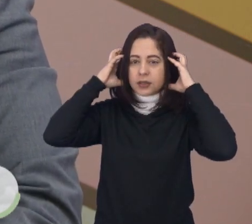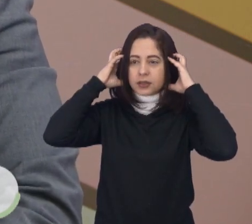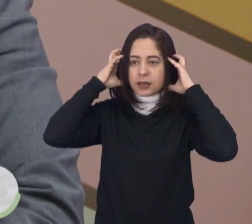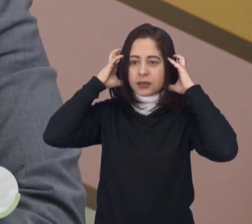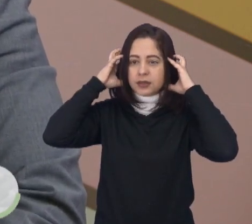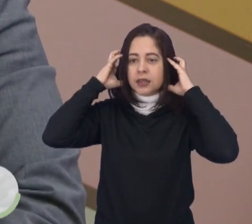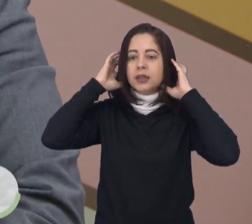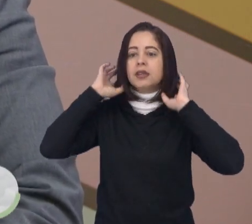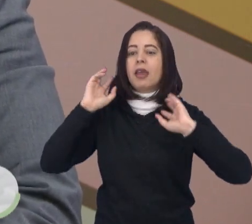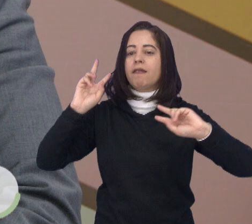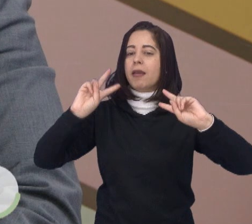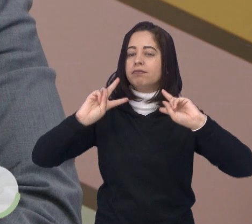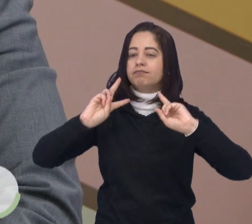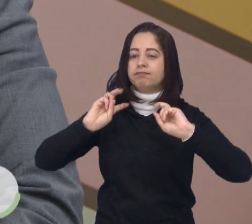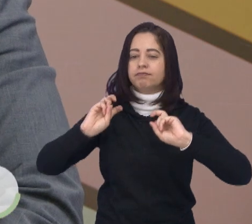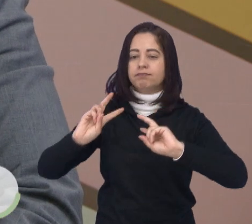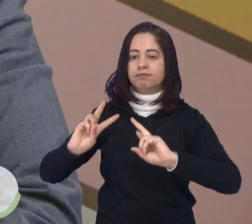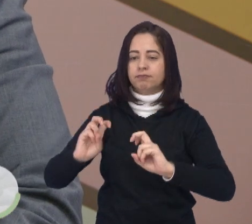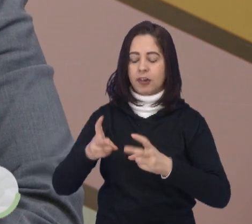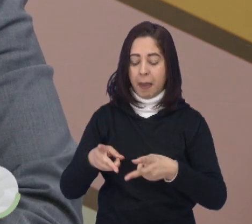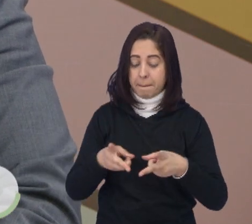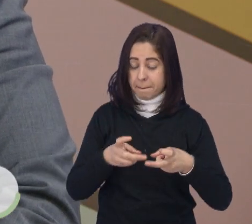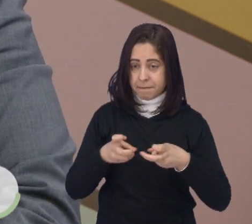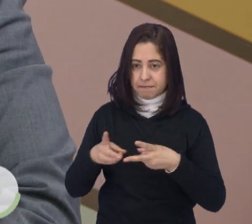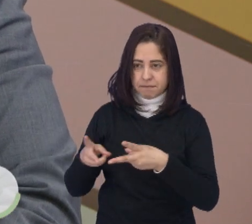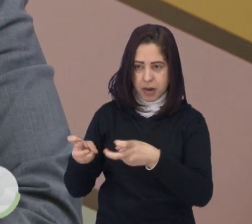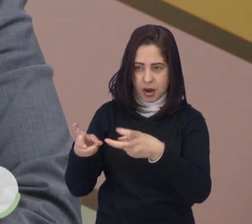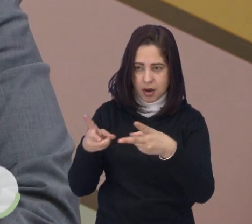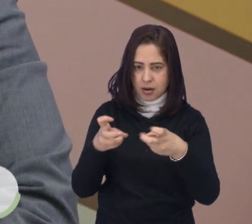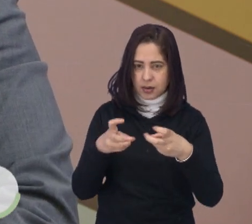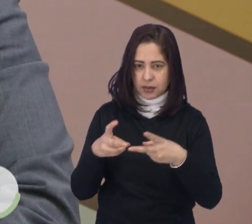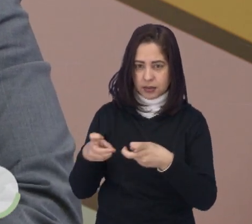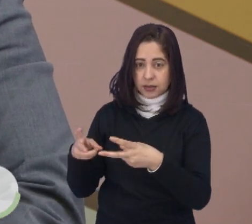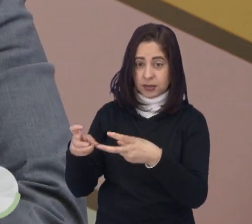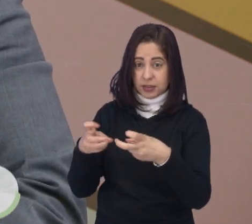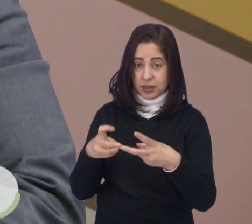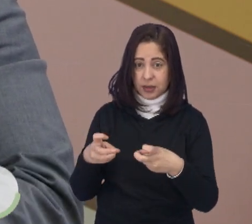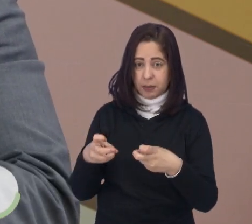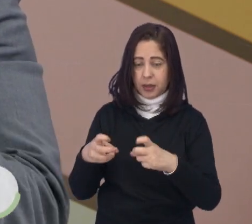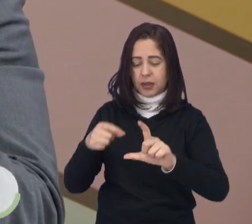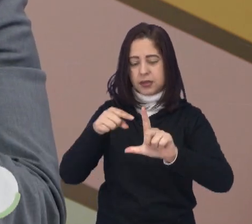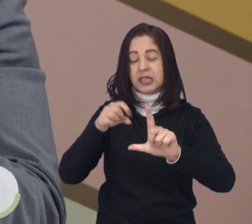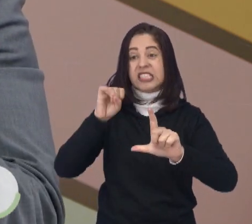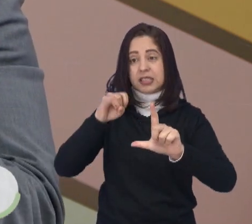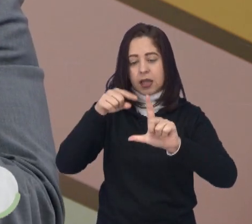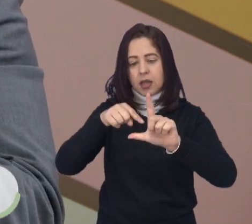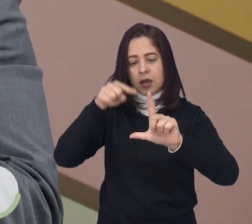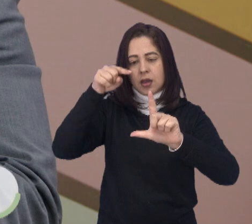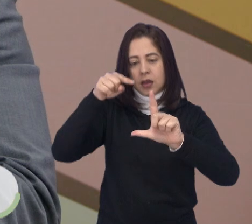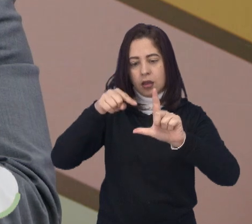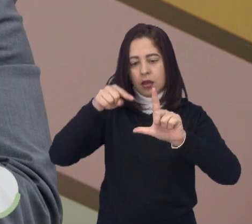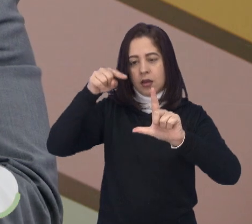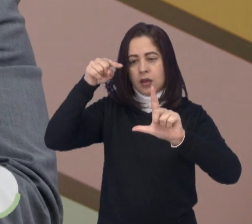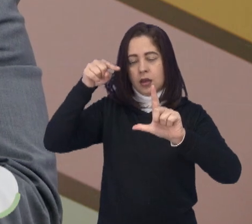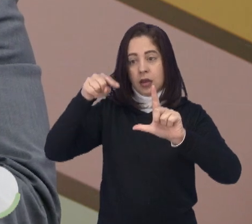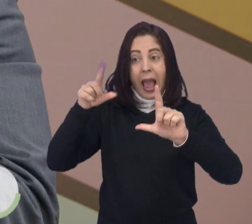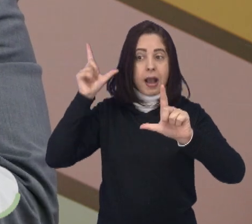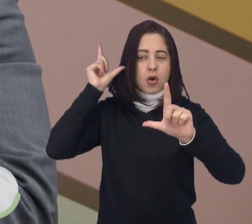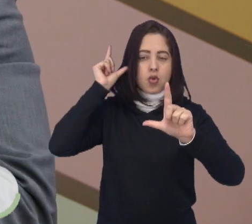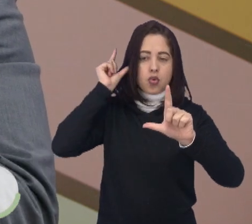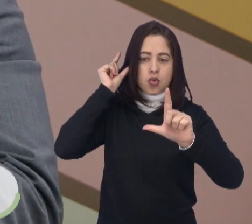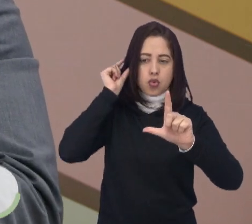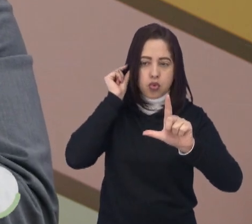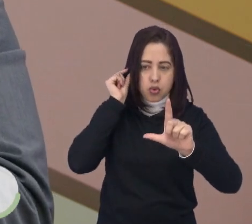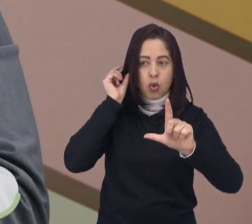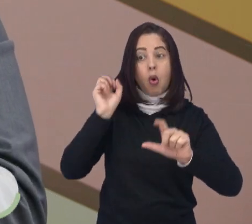verificando pontualmente essa audiometria, verificando se existe essa perda auditiva ou não. E